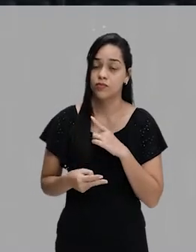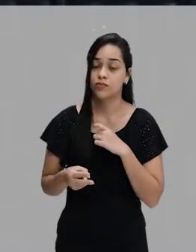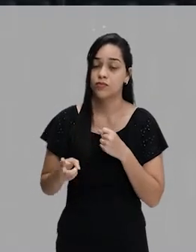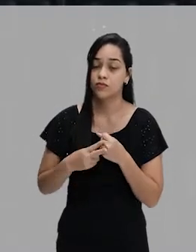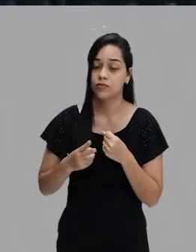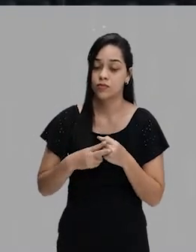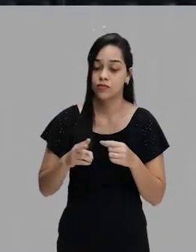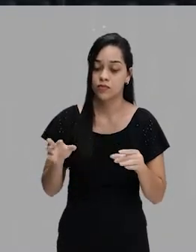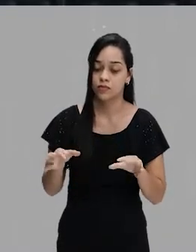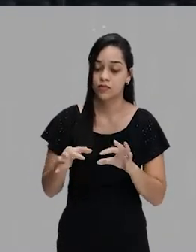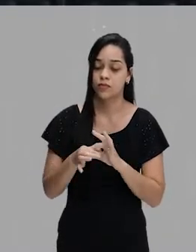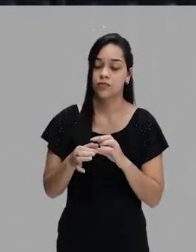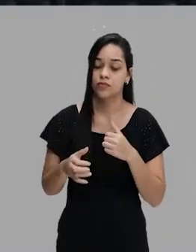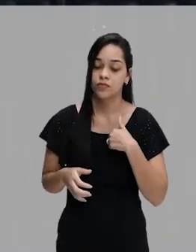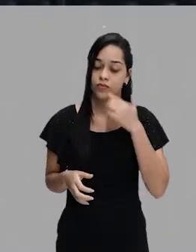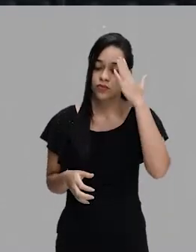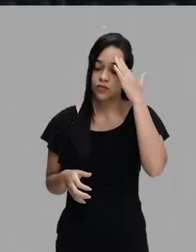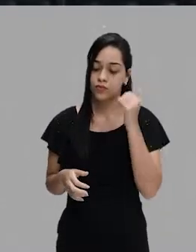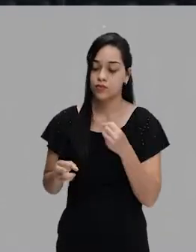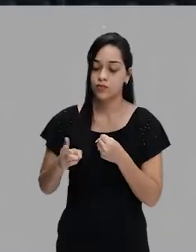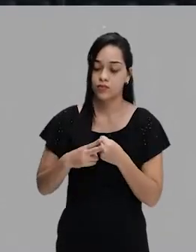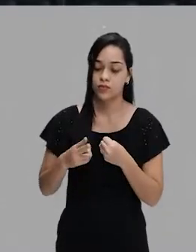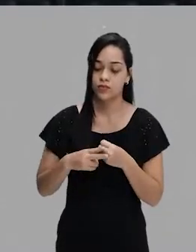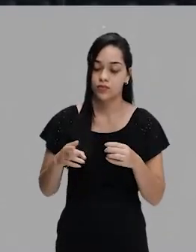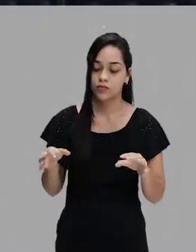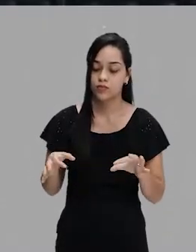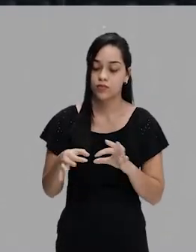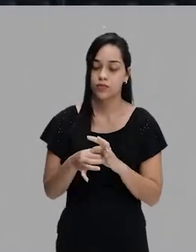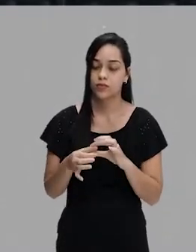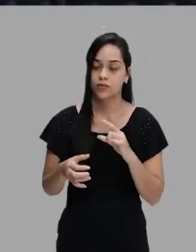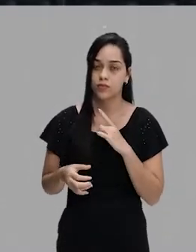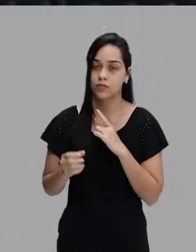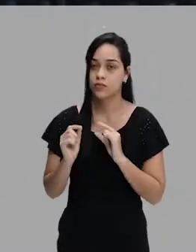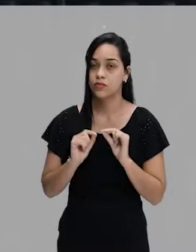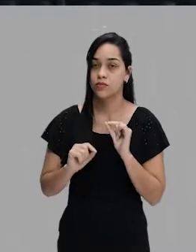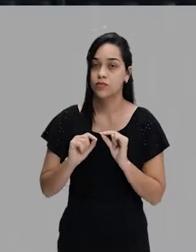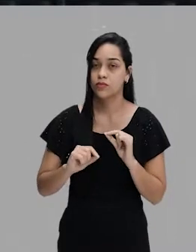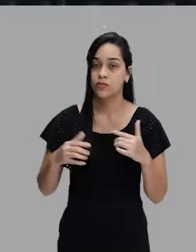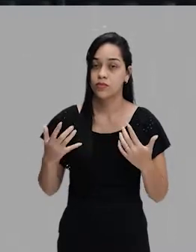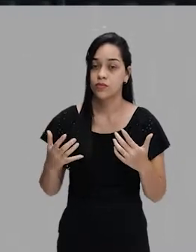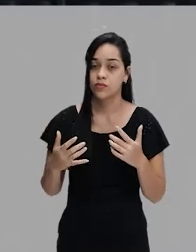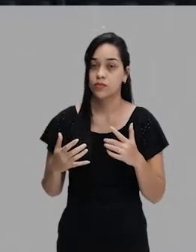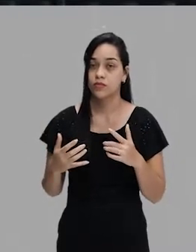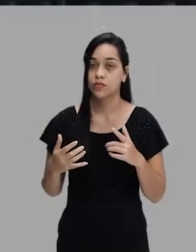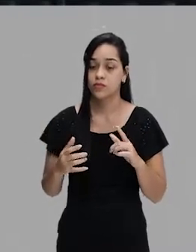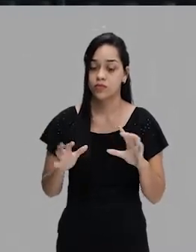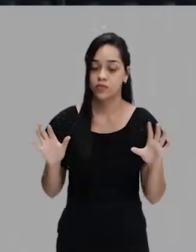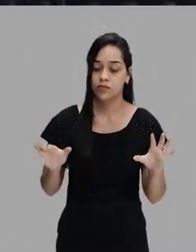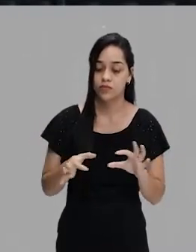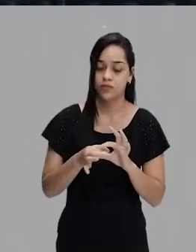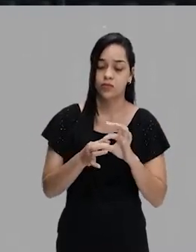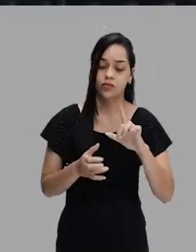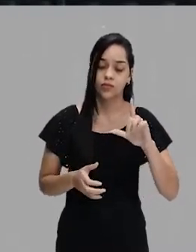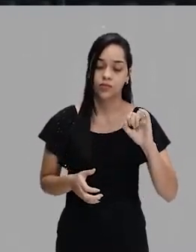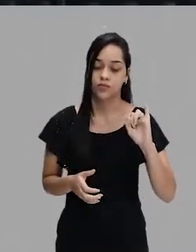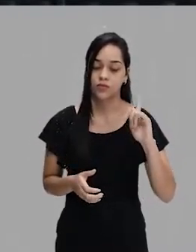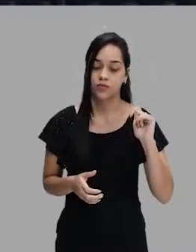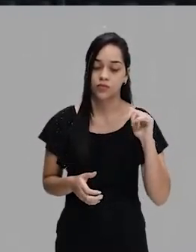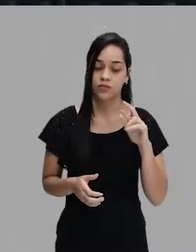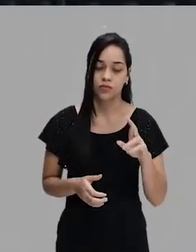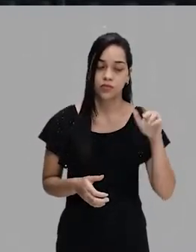de ligação. E eu já sei que verbo de ligação tem a função de ligar. Ligar um sujeito a